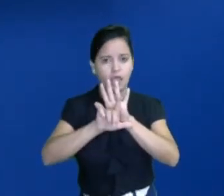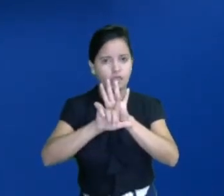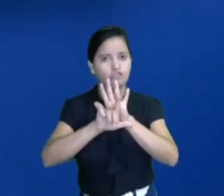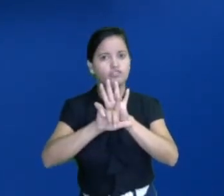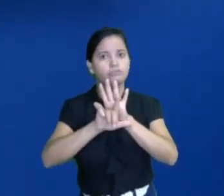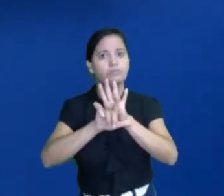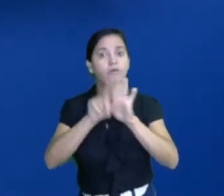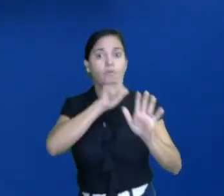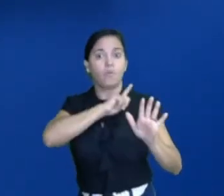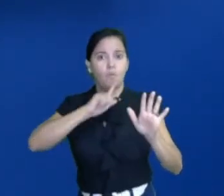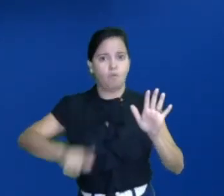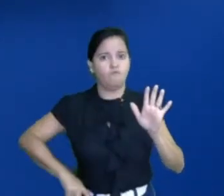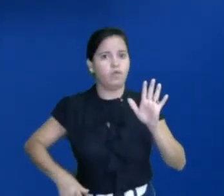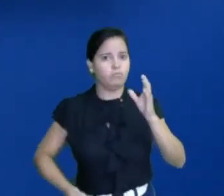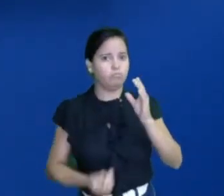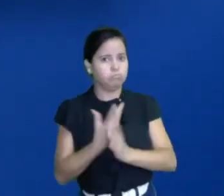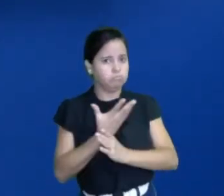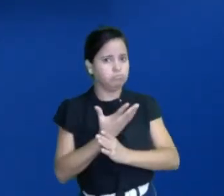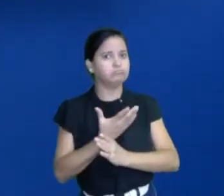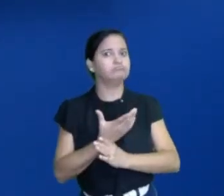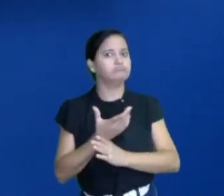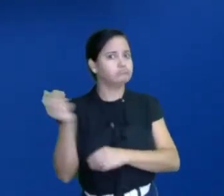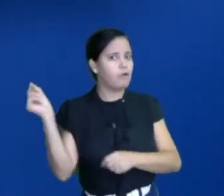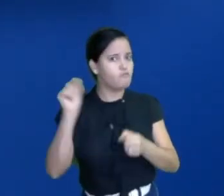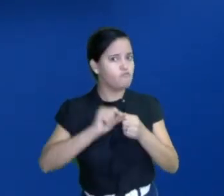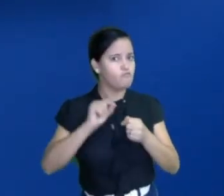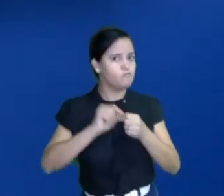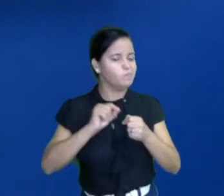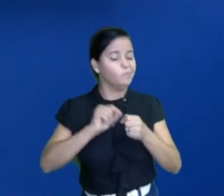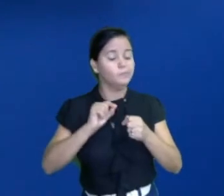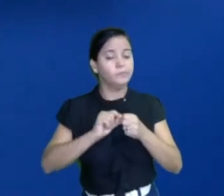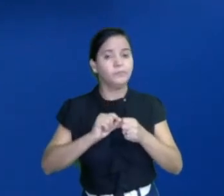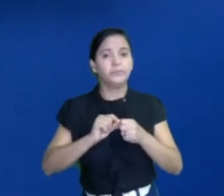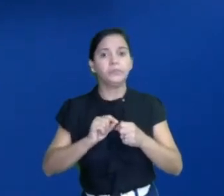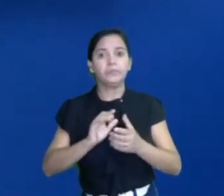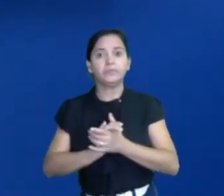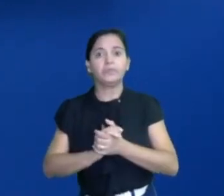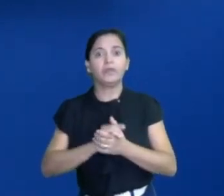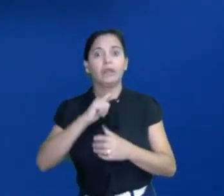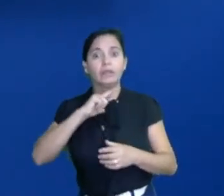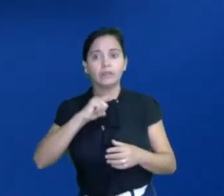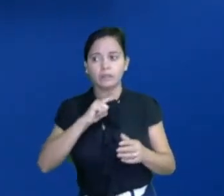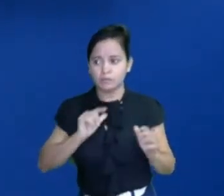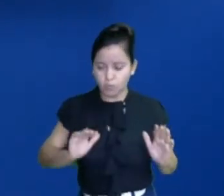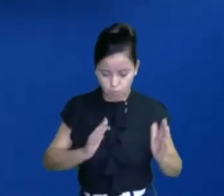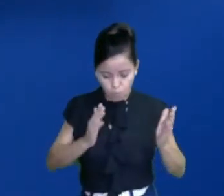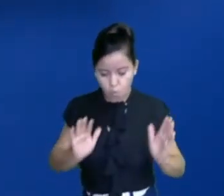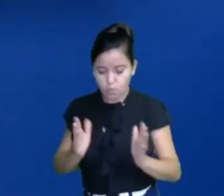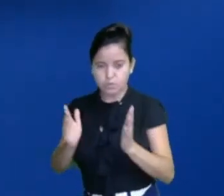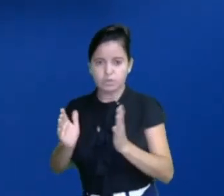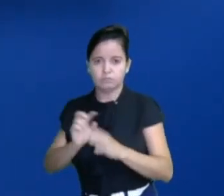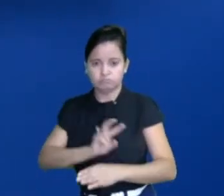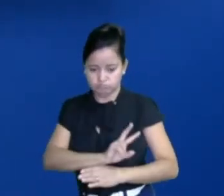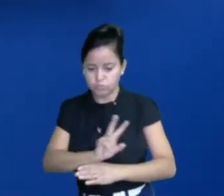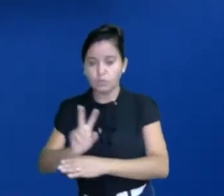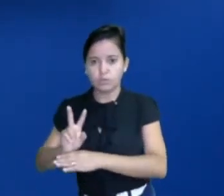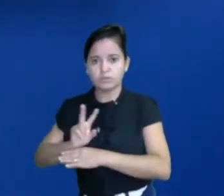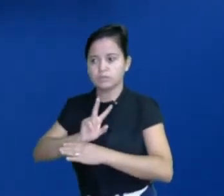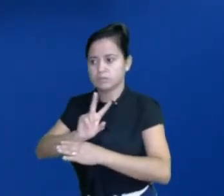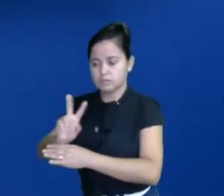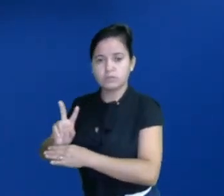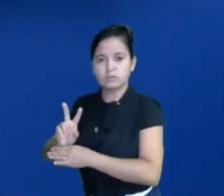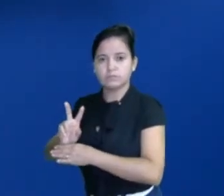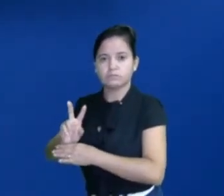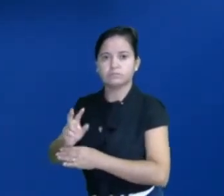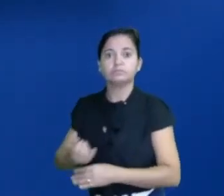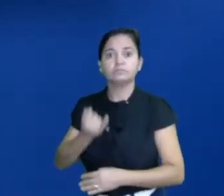né, que o governo tem, leis que permitem o governo zelar por esse patrimônio. E é